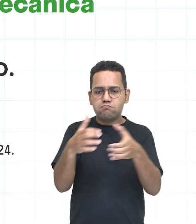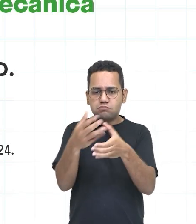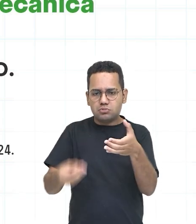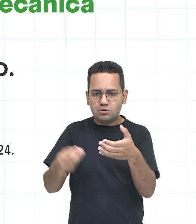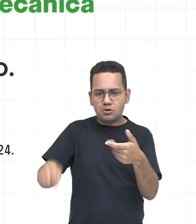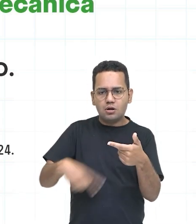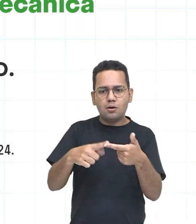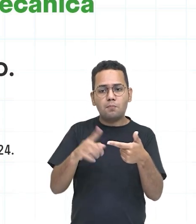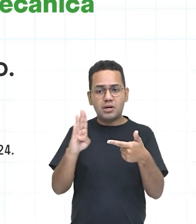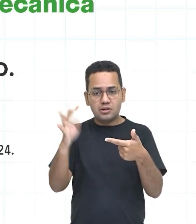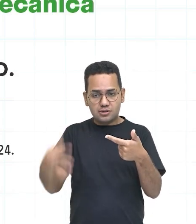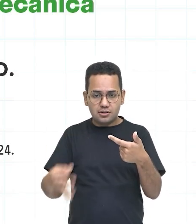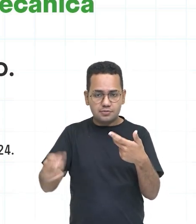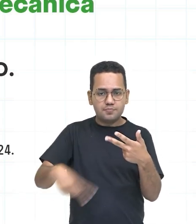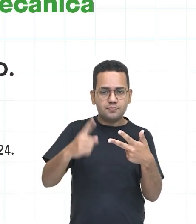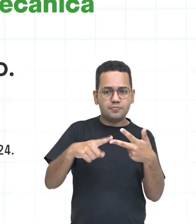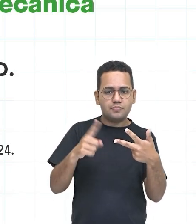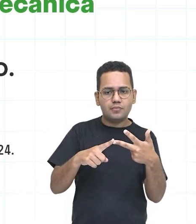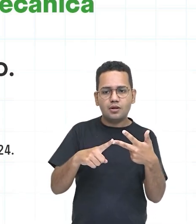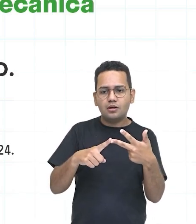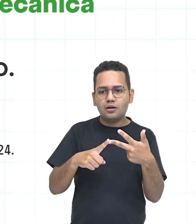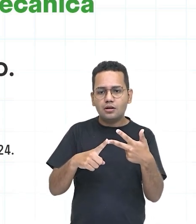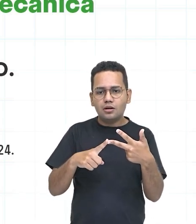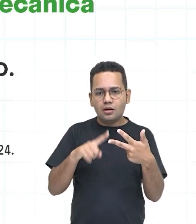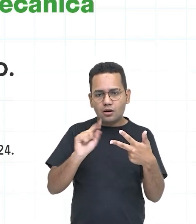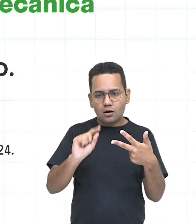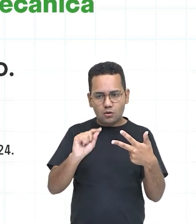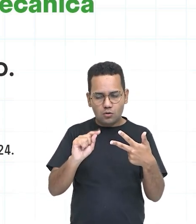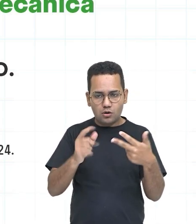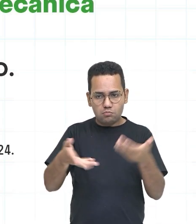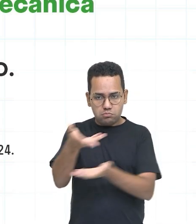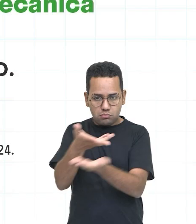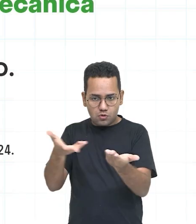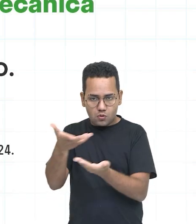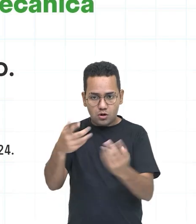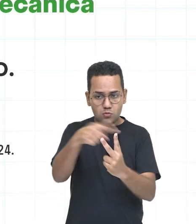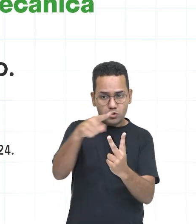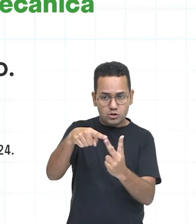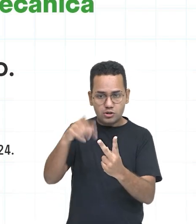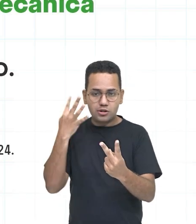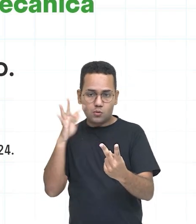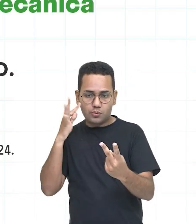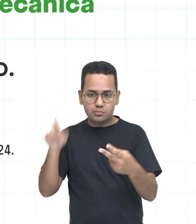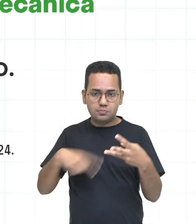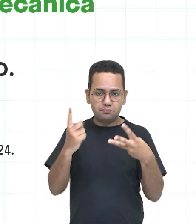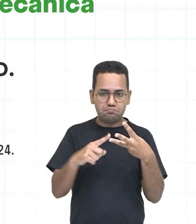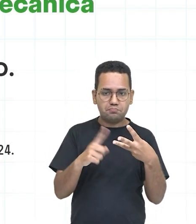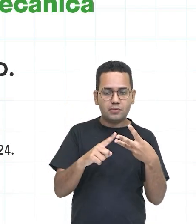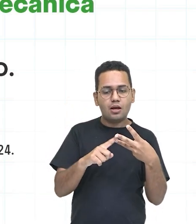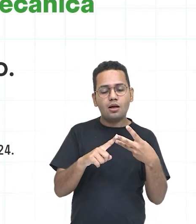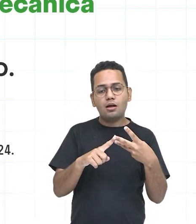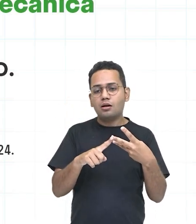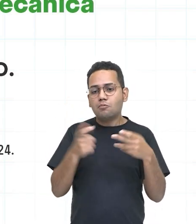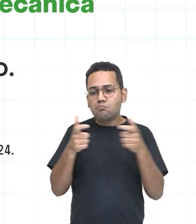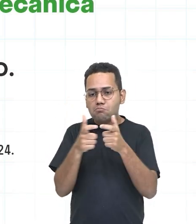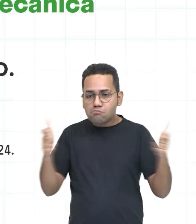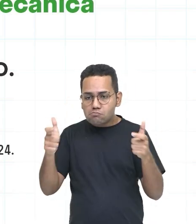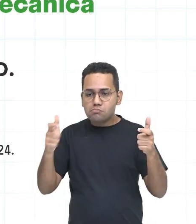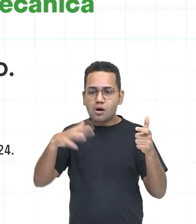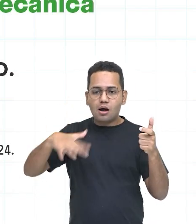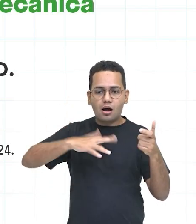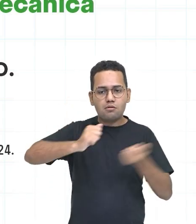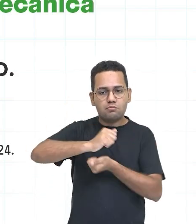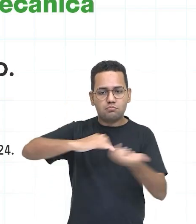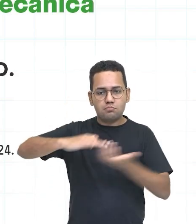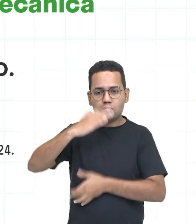relatividade geral com a mecânica quântica. Letra C, provar a expansão acelerada do universo. E letra D, explicar a origem da